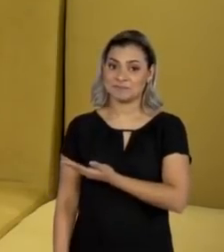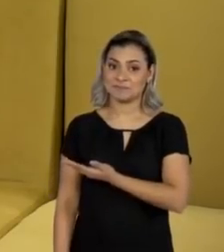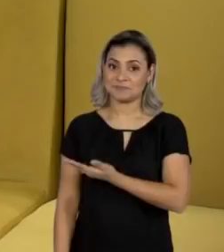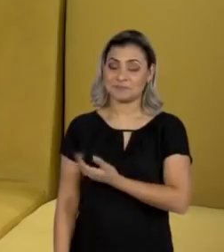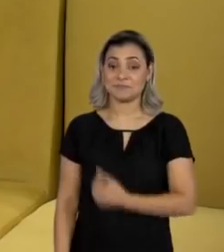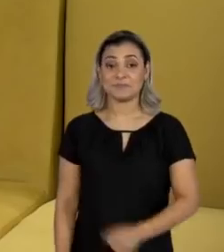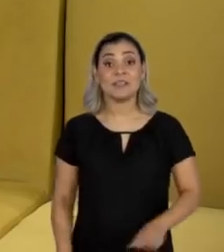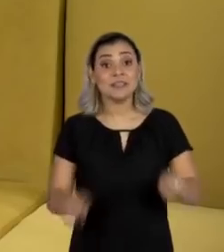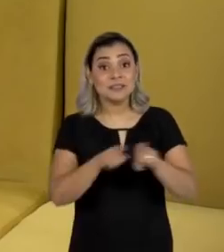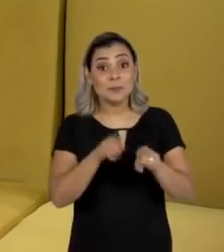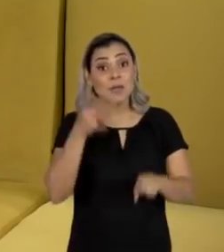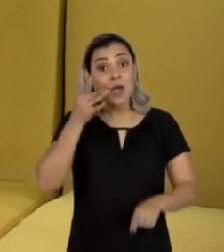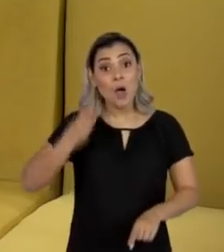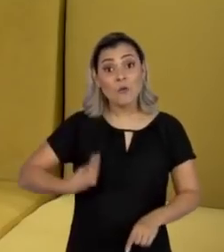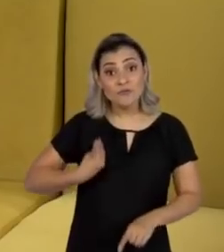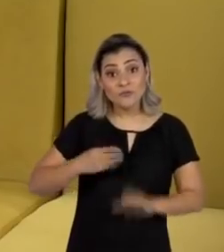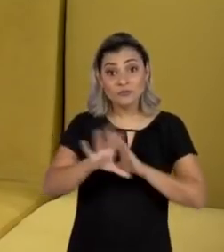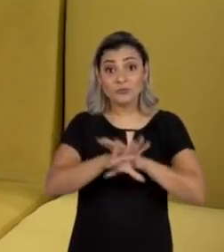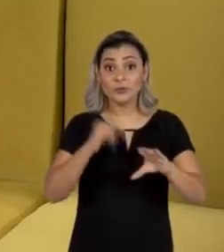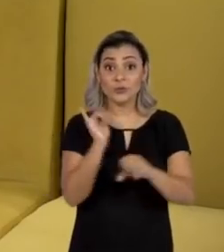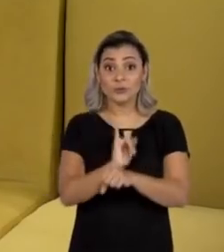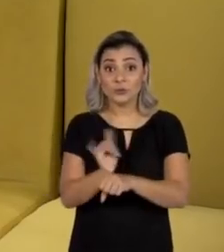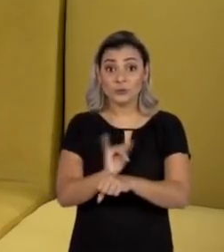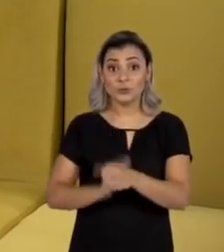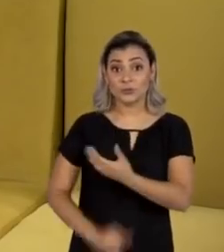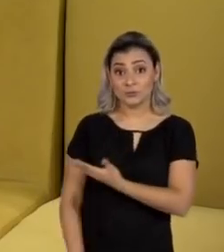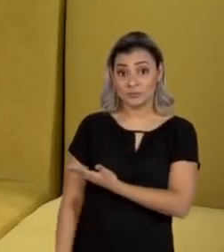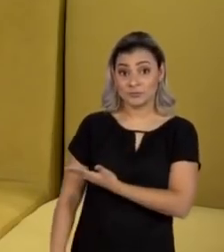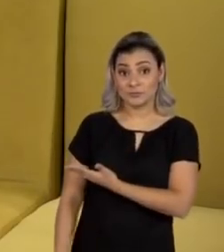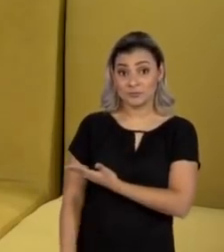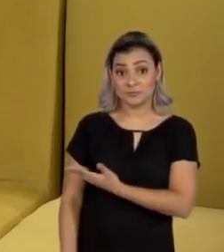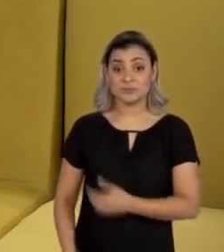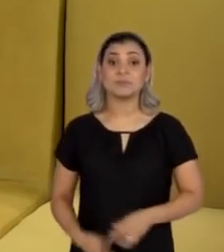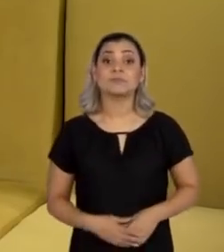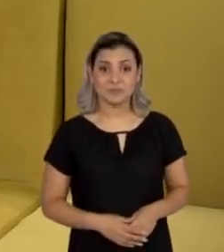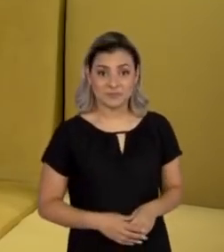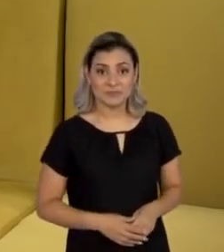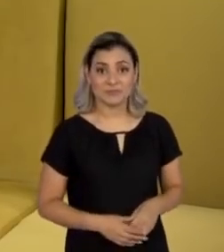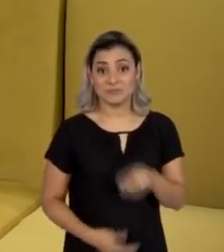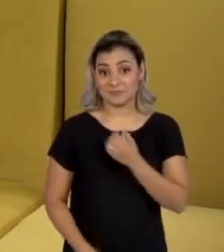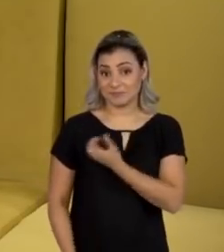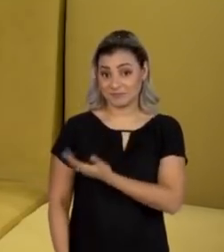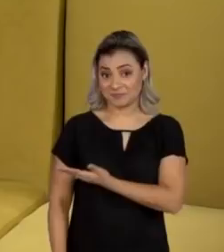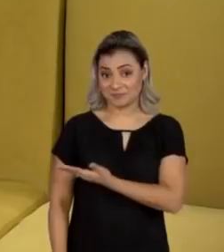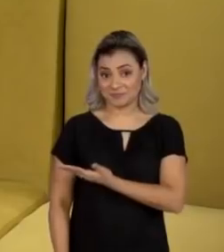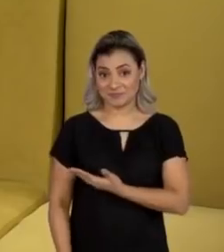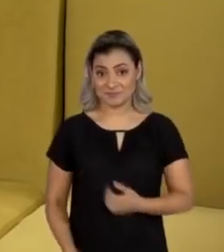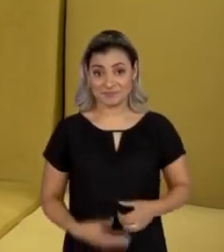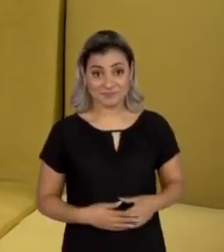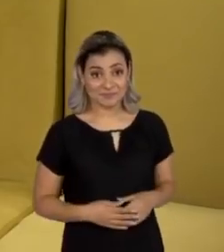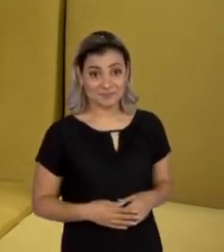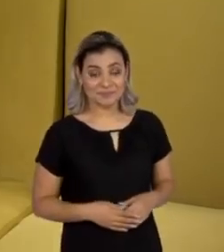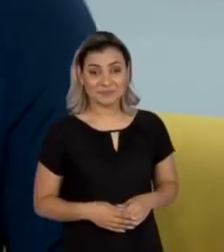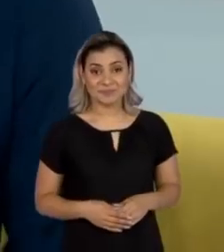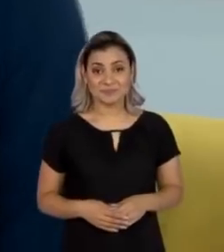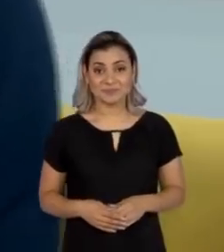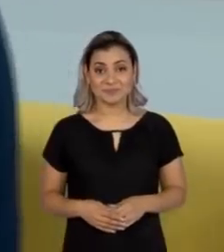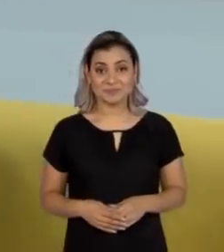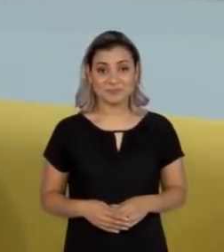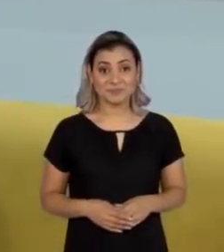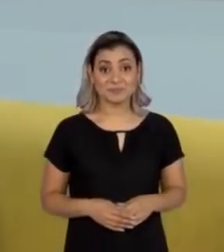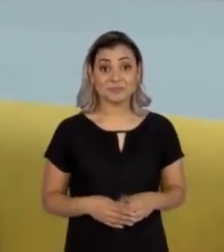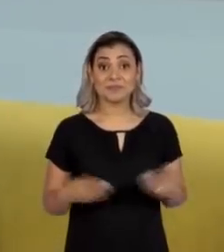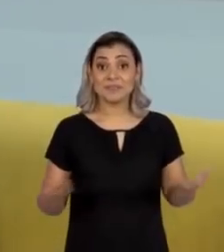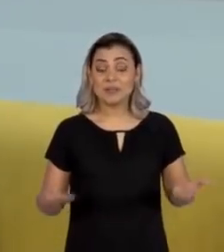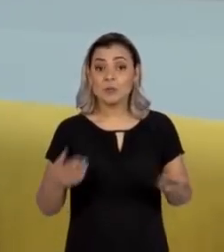@jornal_cultura e nós estamos ao vivo também pelo Twitter, pelo YouTube. E a página é Jornalismo TV Cultura.